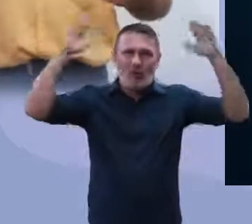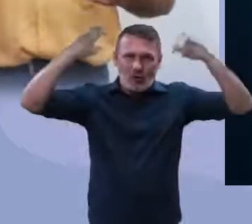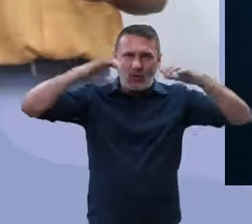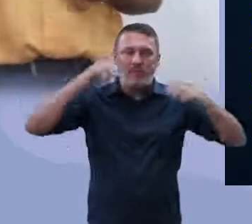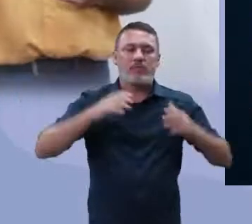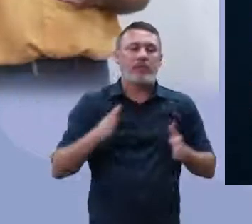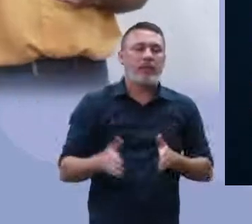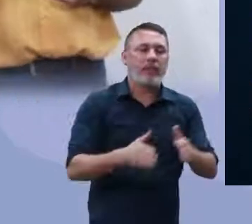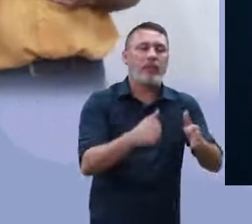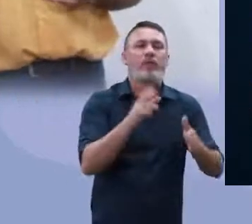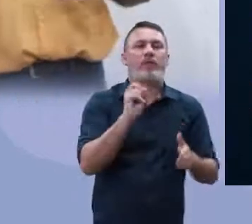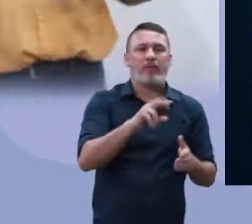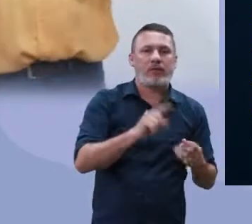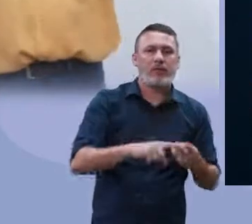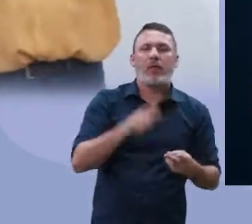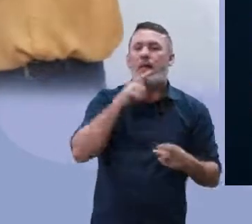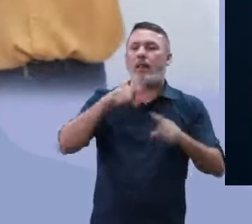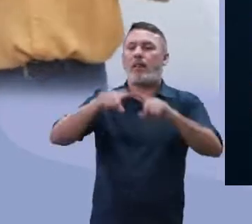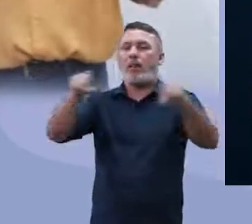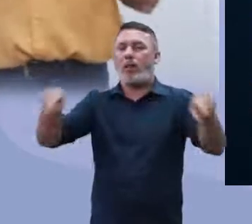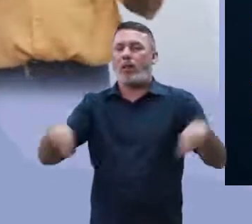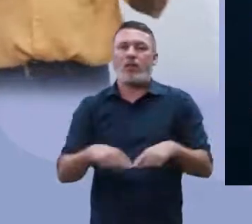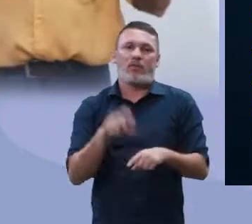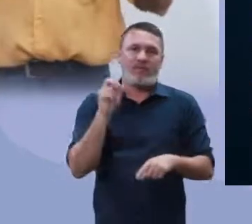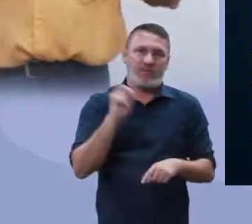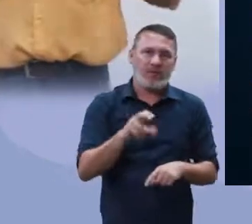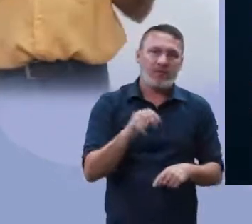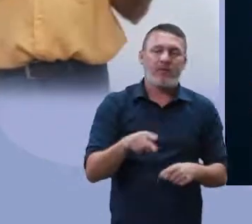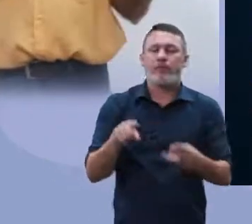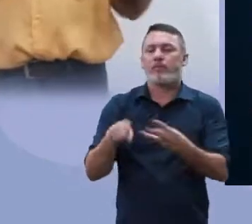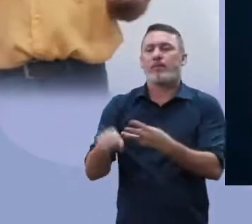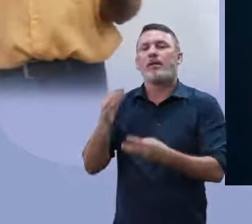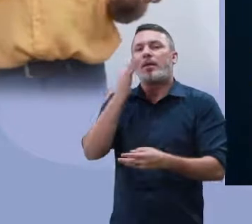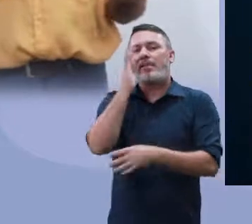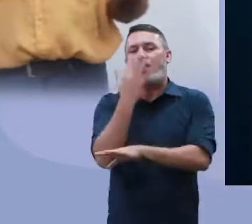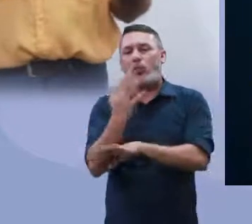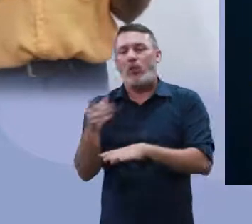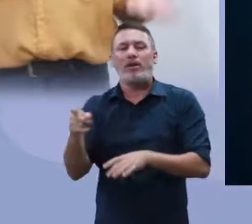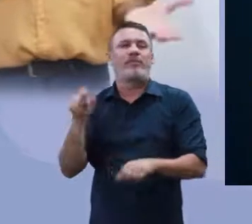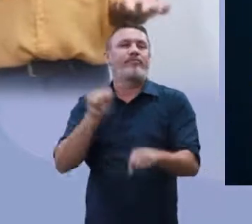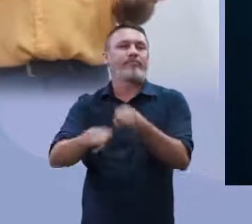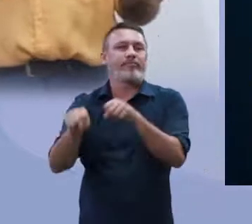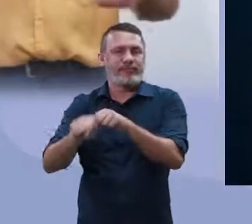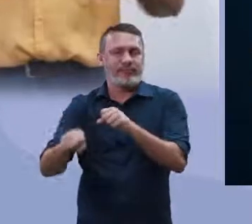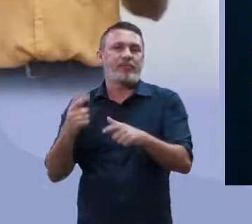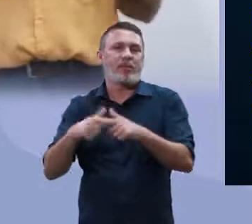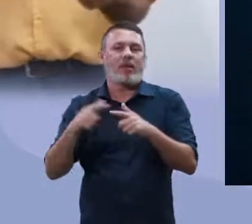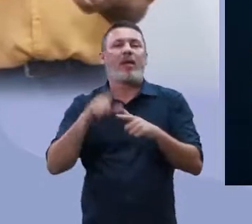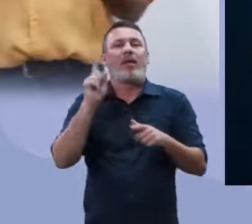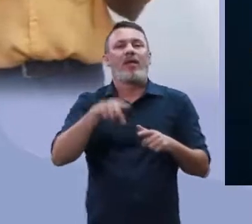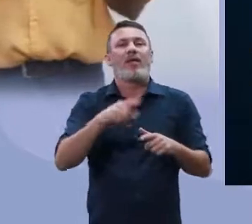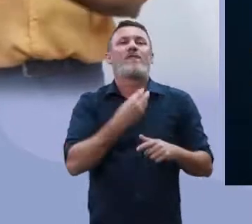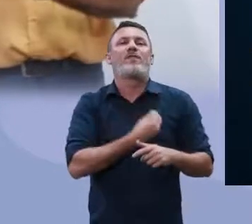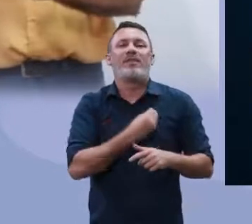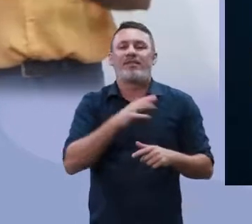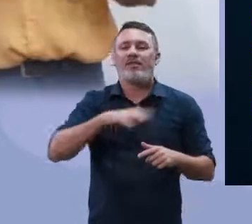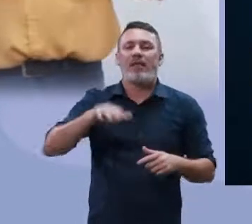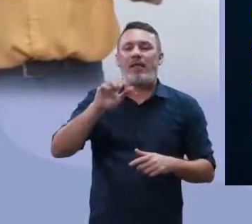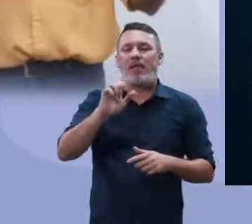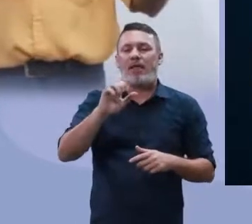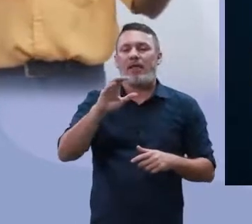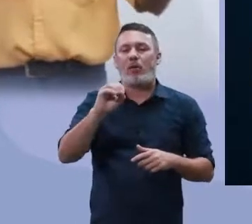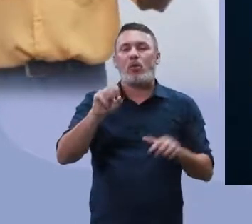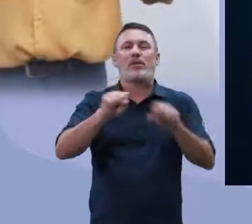dos lagos, alterando a vegetação e também, né, alterando ali a vida, né, o ecossistema, seja